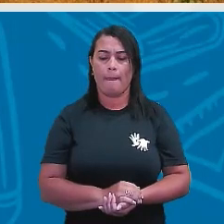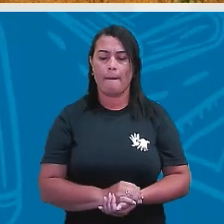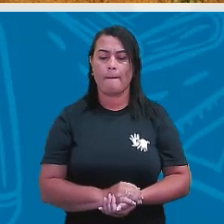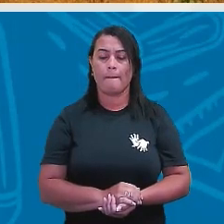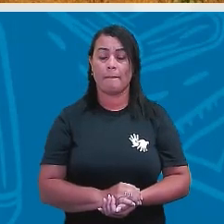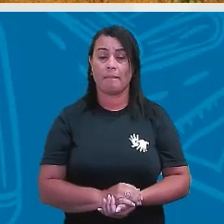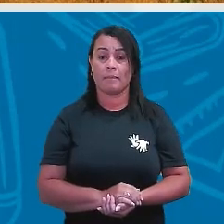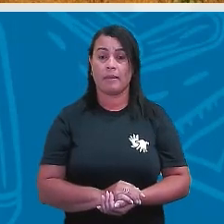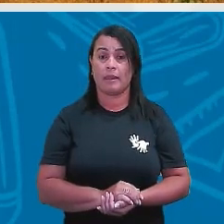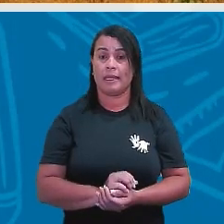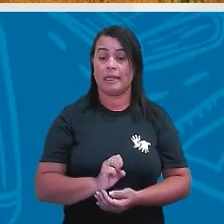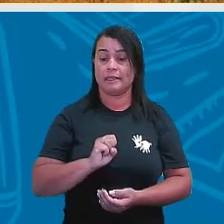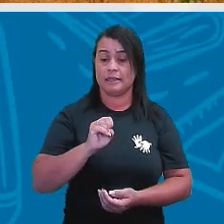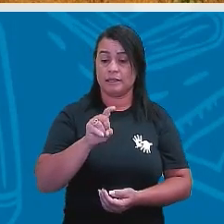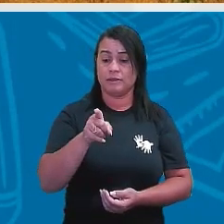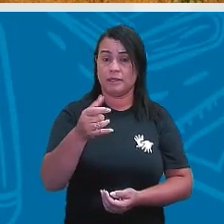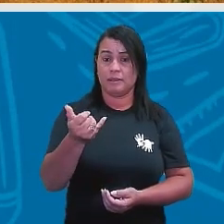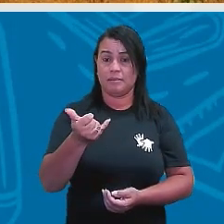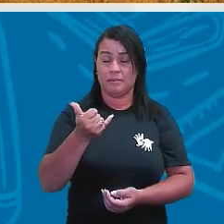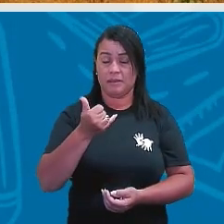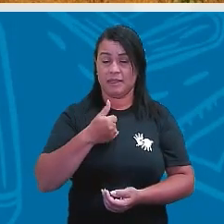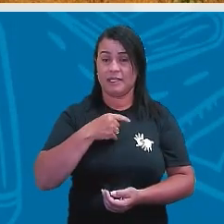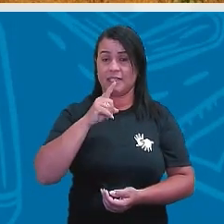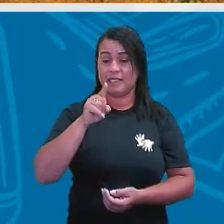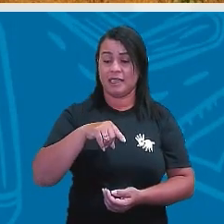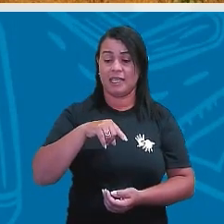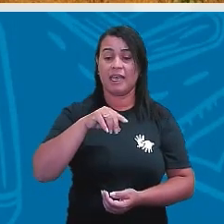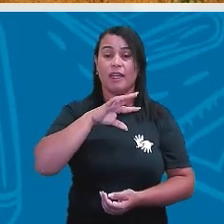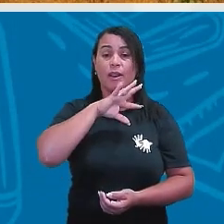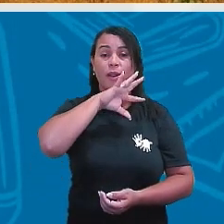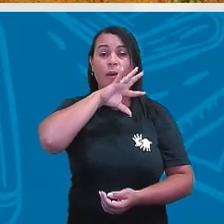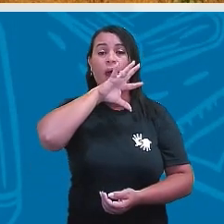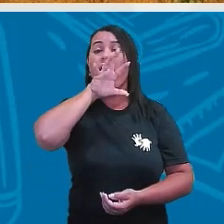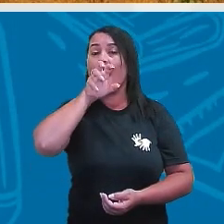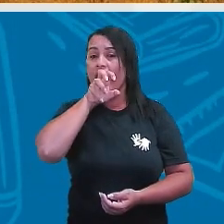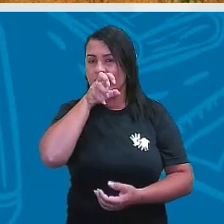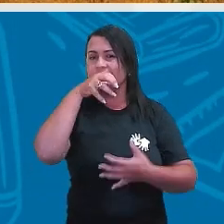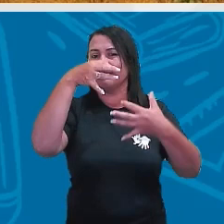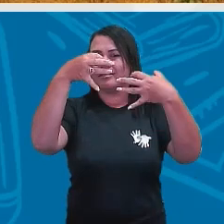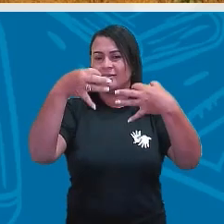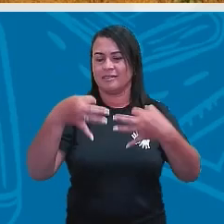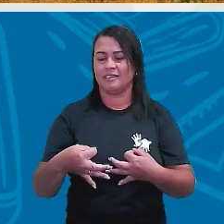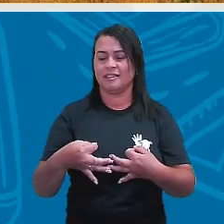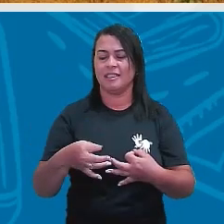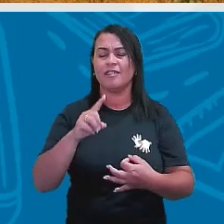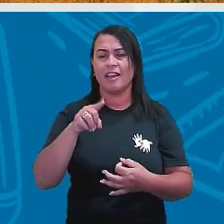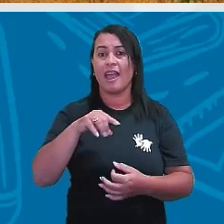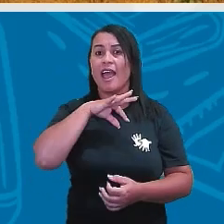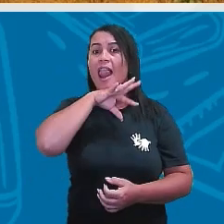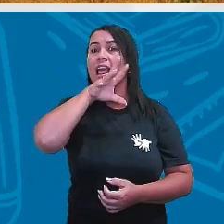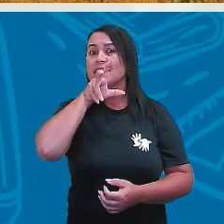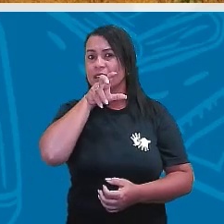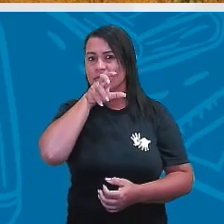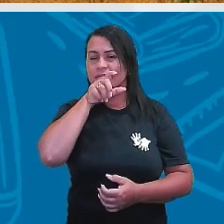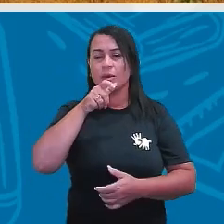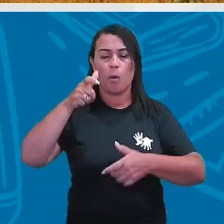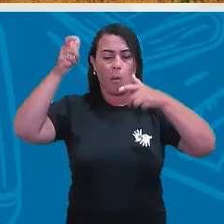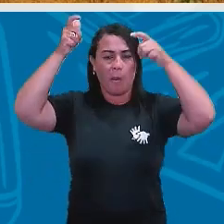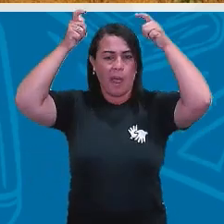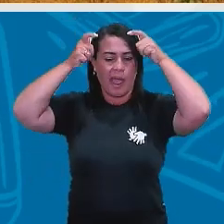E se você falou que essa sombra é do leão, você acertou. É do Rei